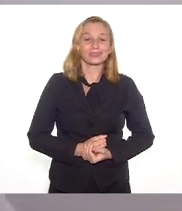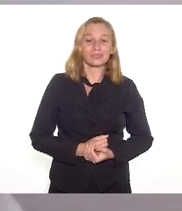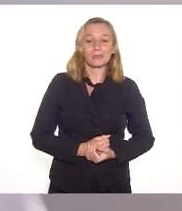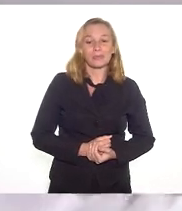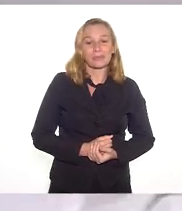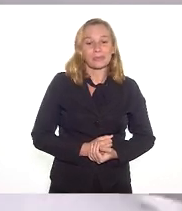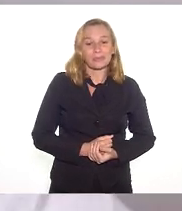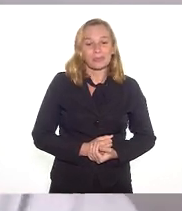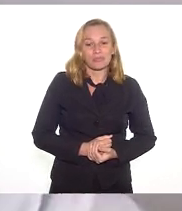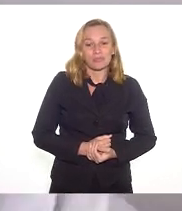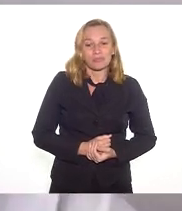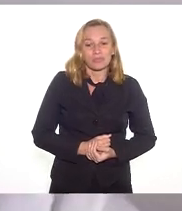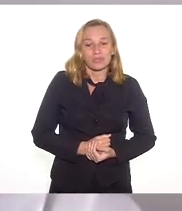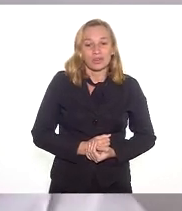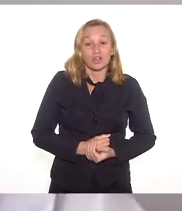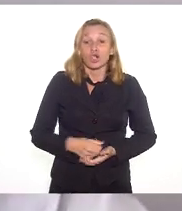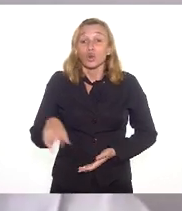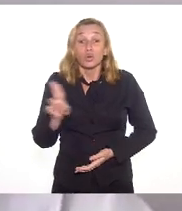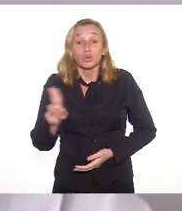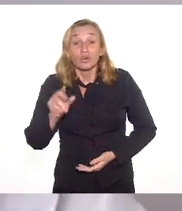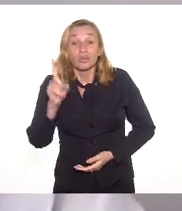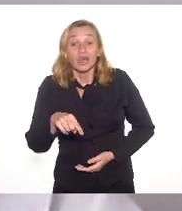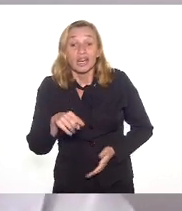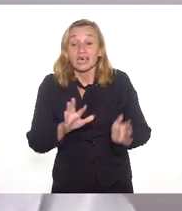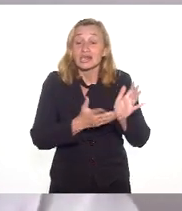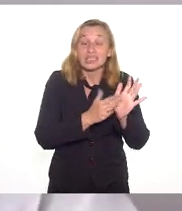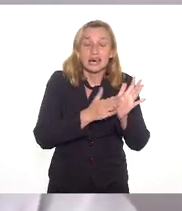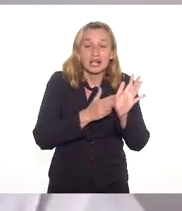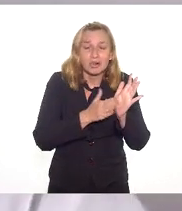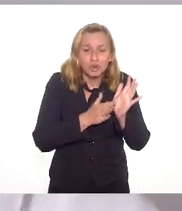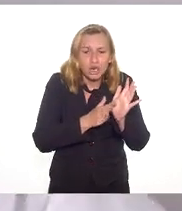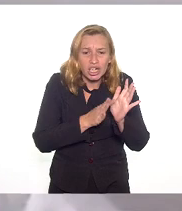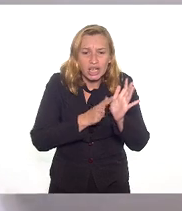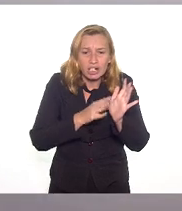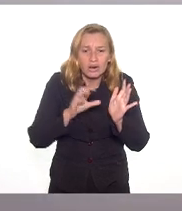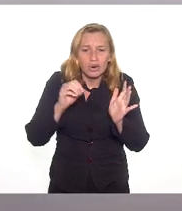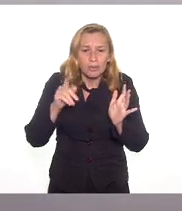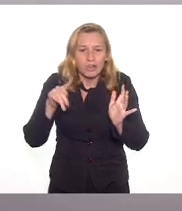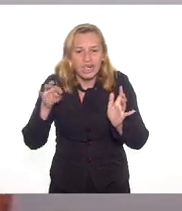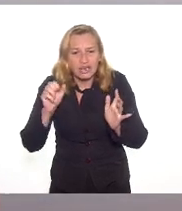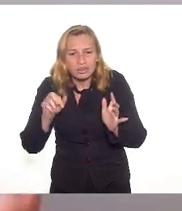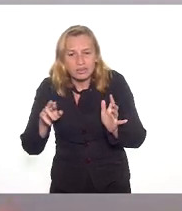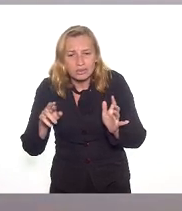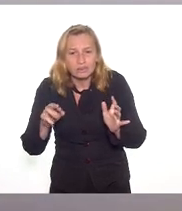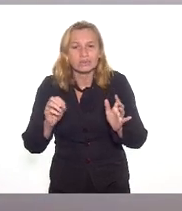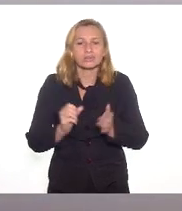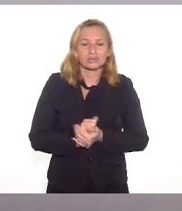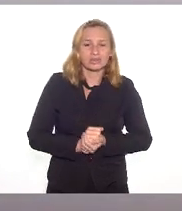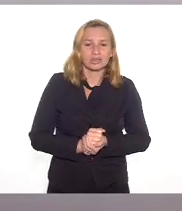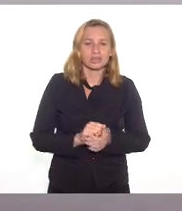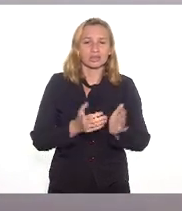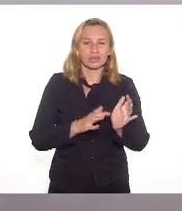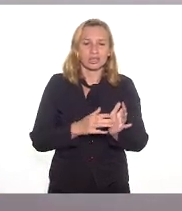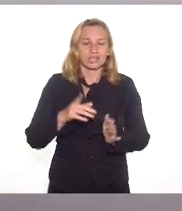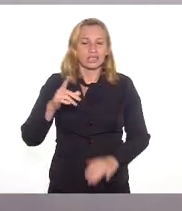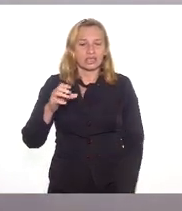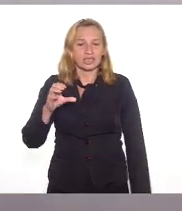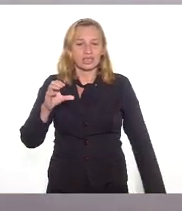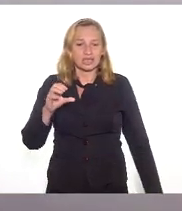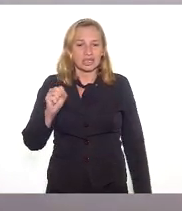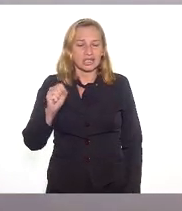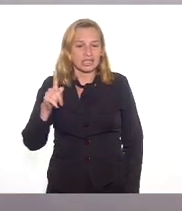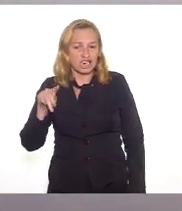Né? Chama-se Samba do Operário. Nelson, foi feito por Nelson Sargento, Cartola e o